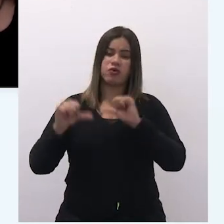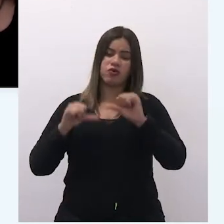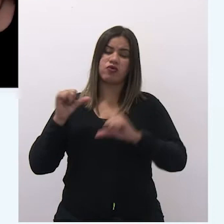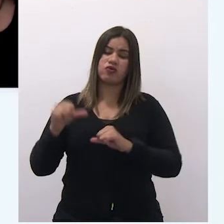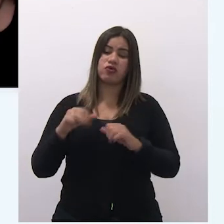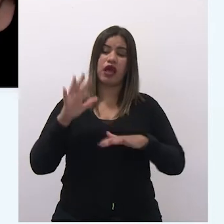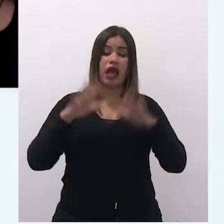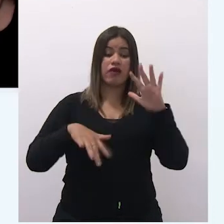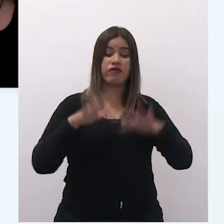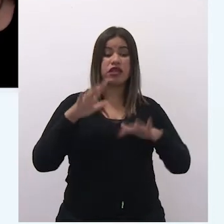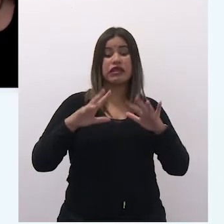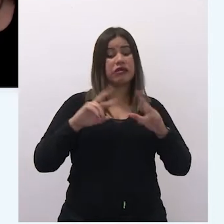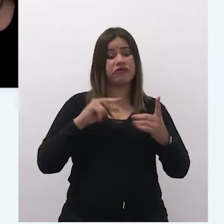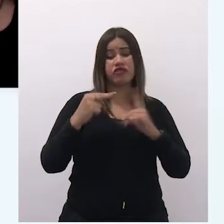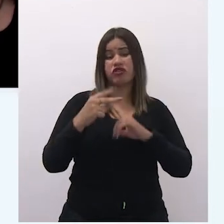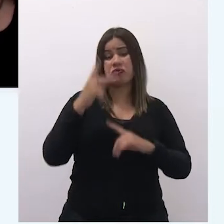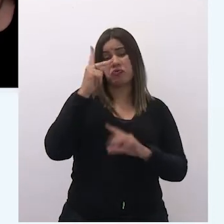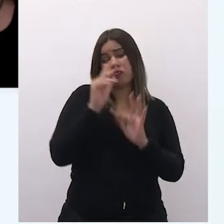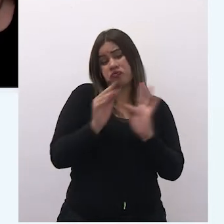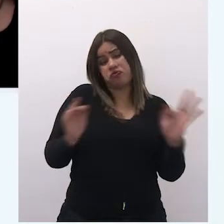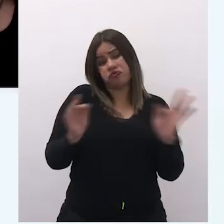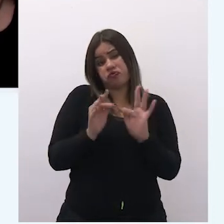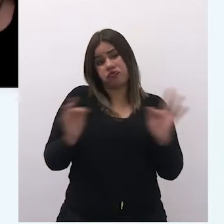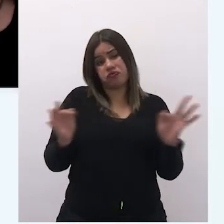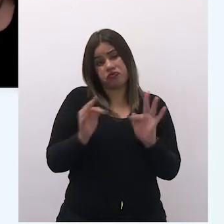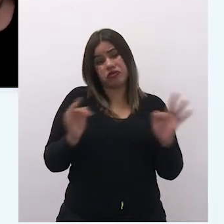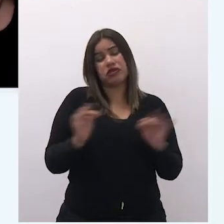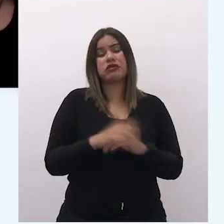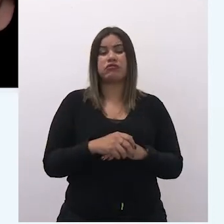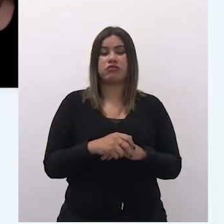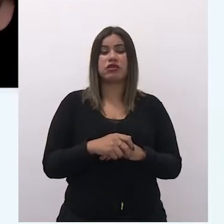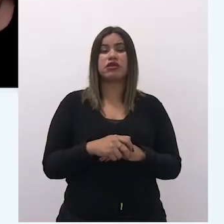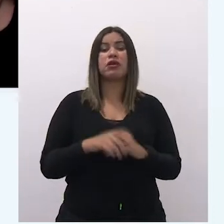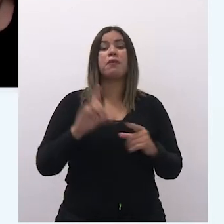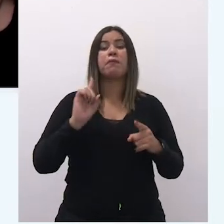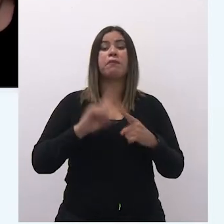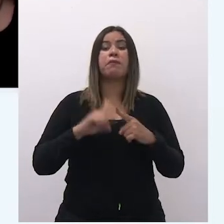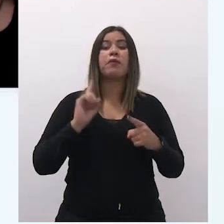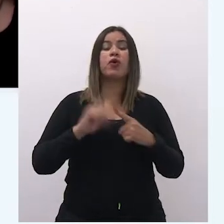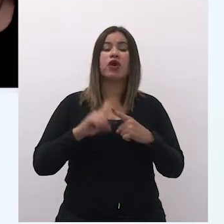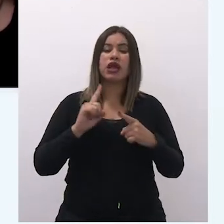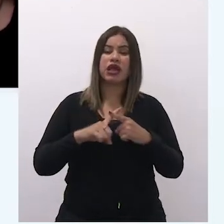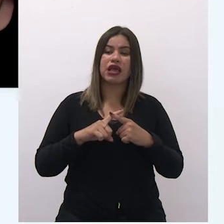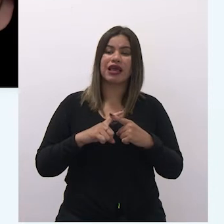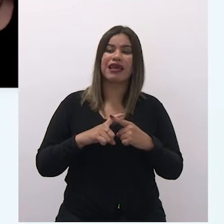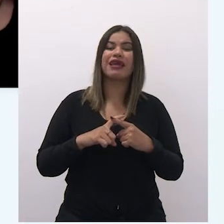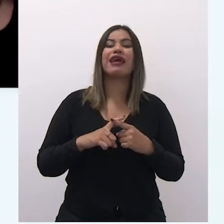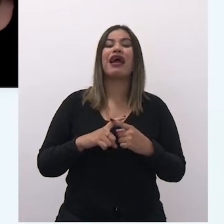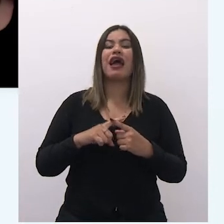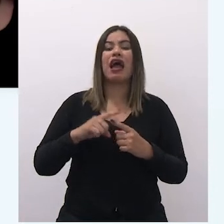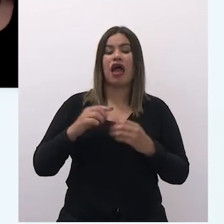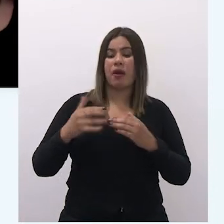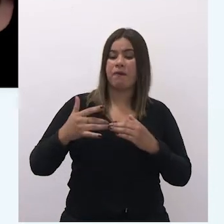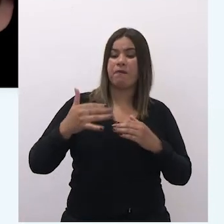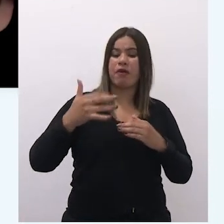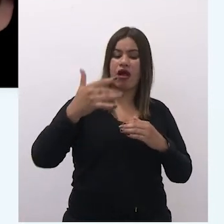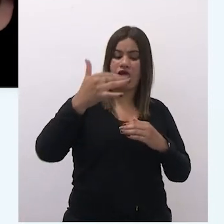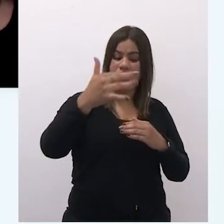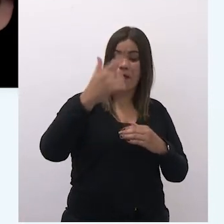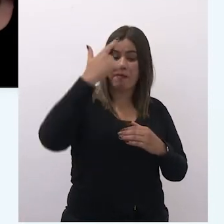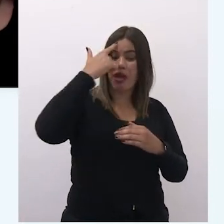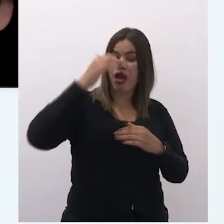uma perspectiva, porque é esse horizonte que vai fazer com que ele se